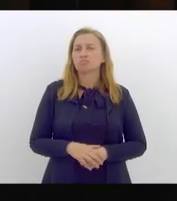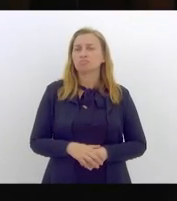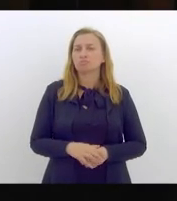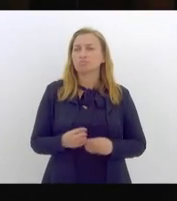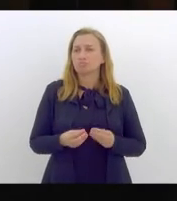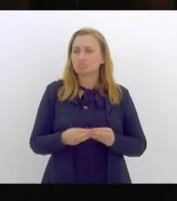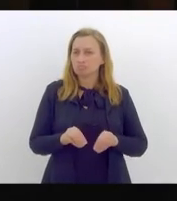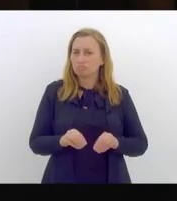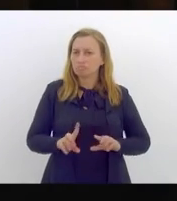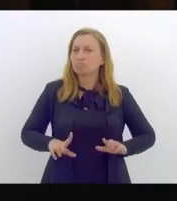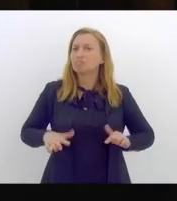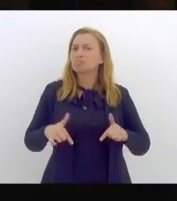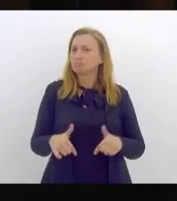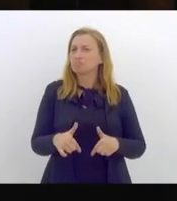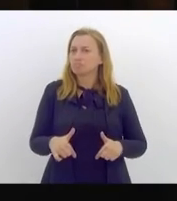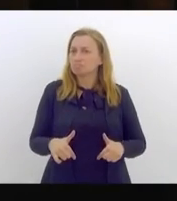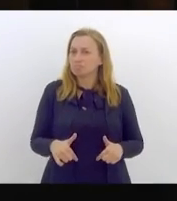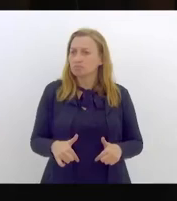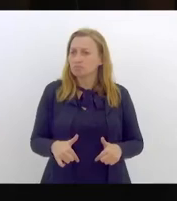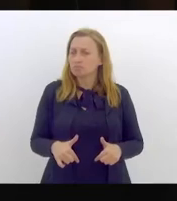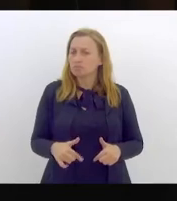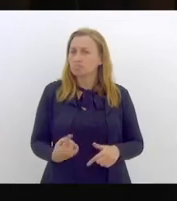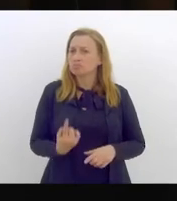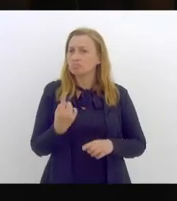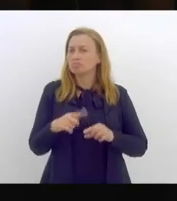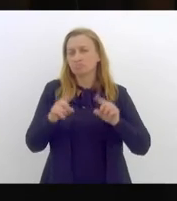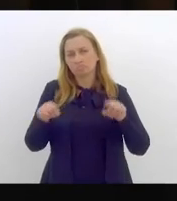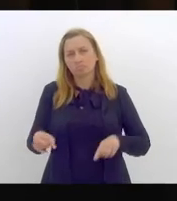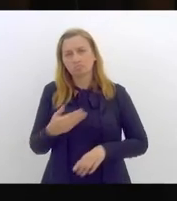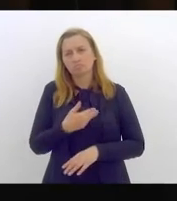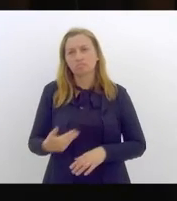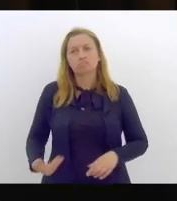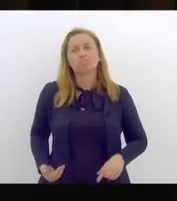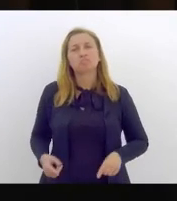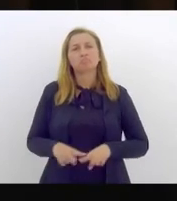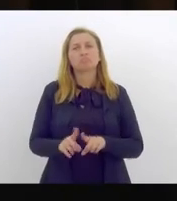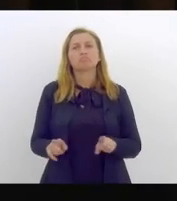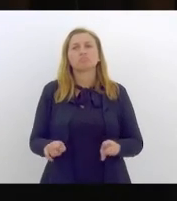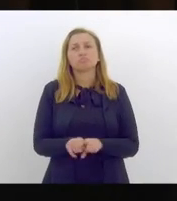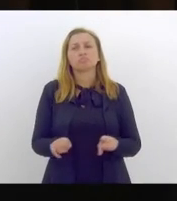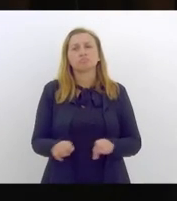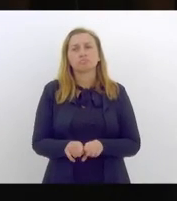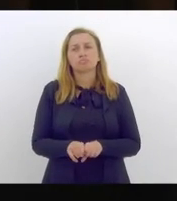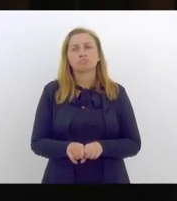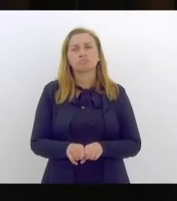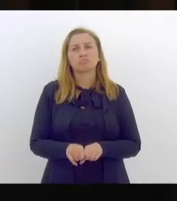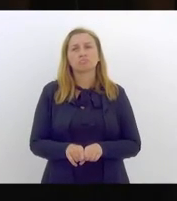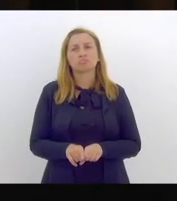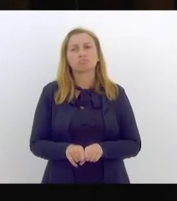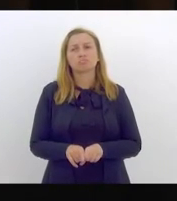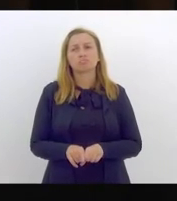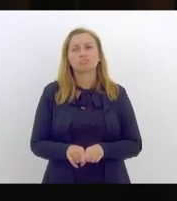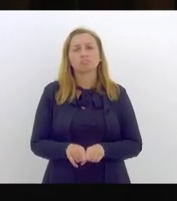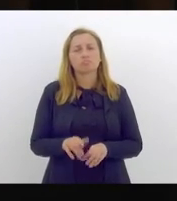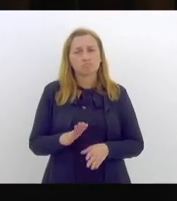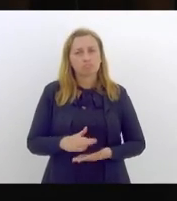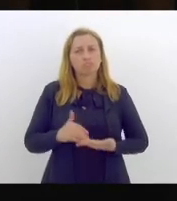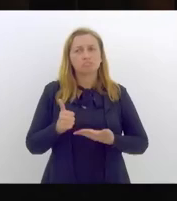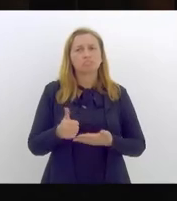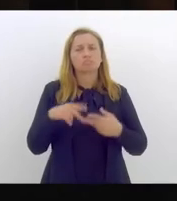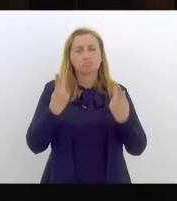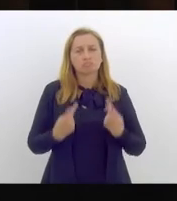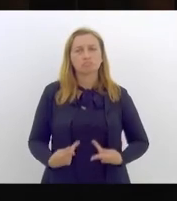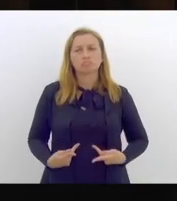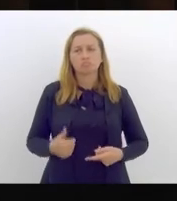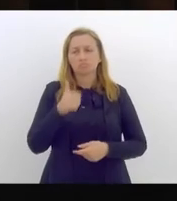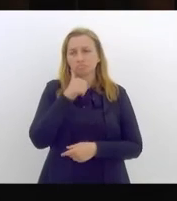o ato de um servidor público, mas também fere a dignidade humana